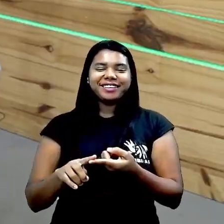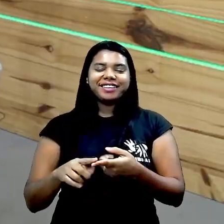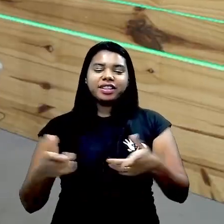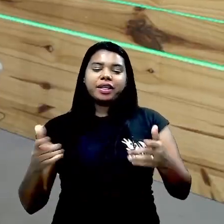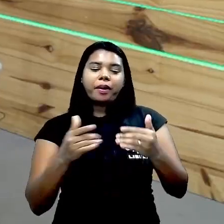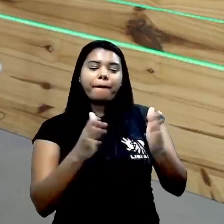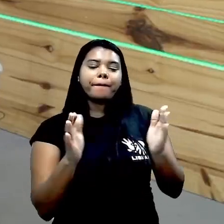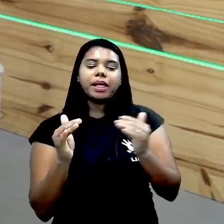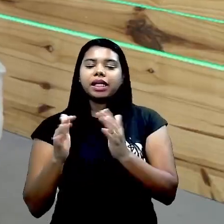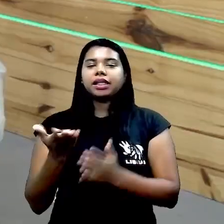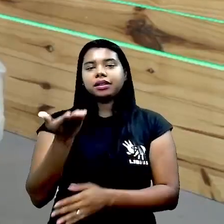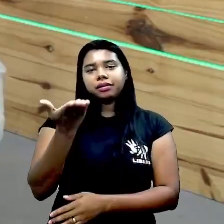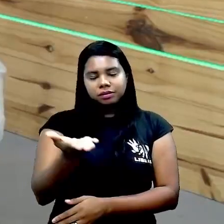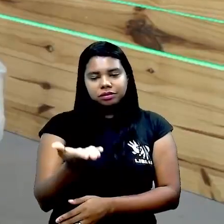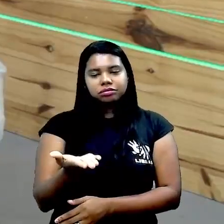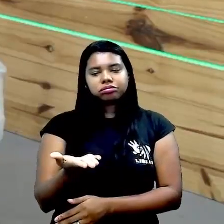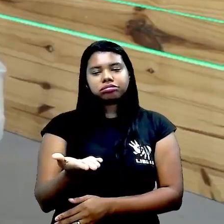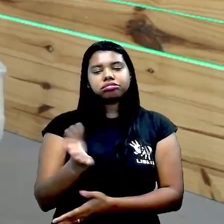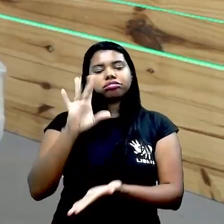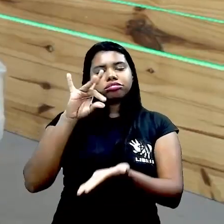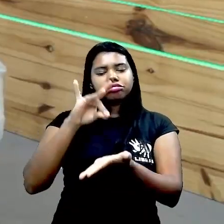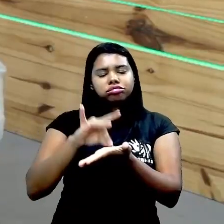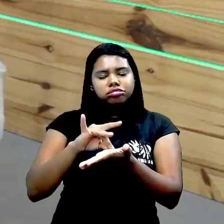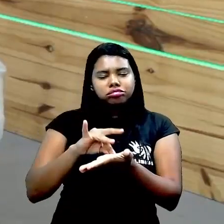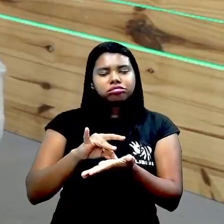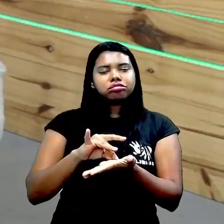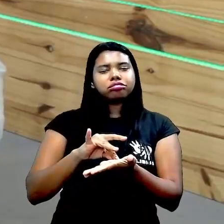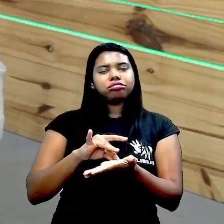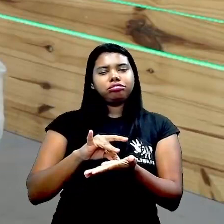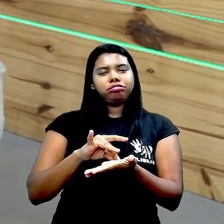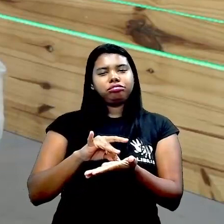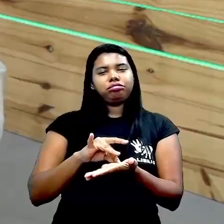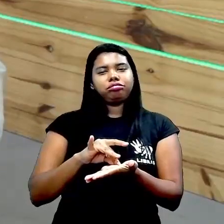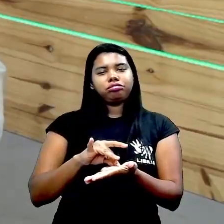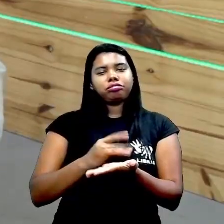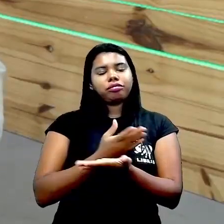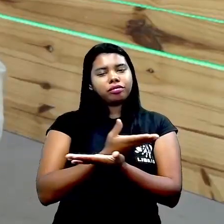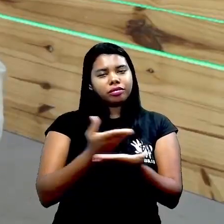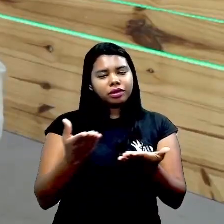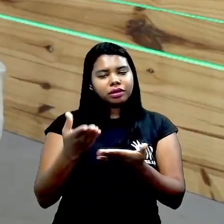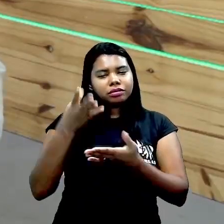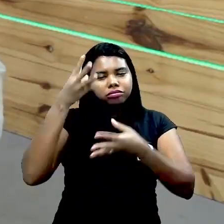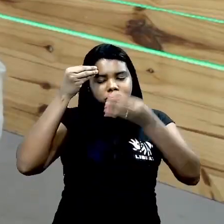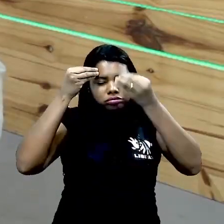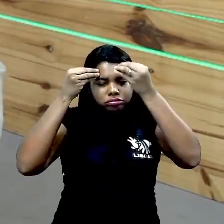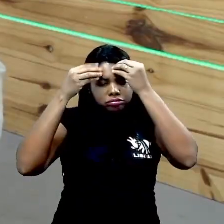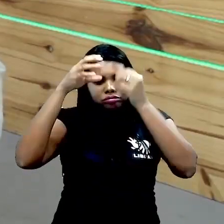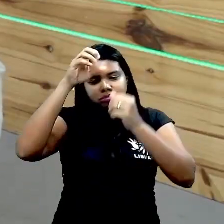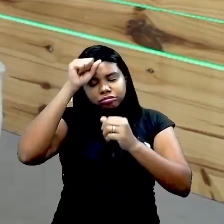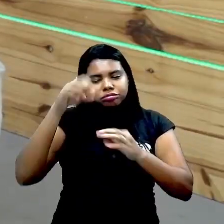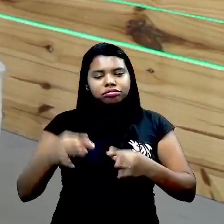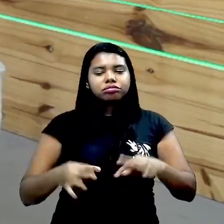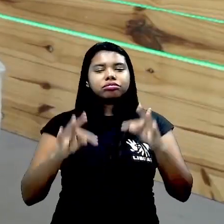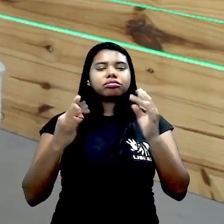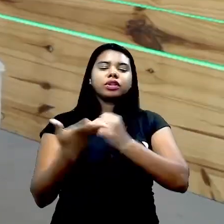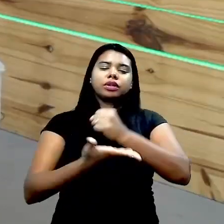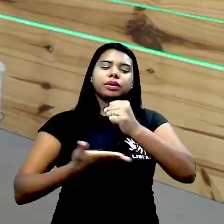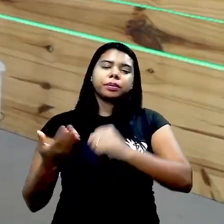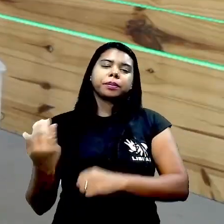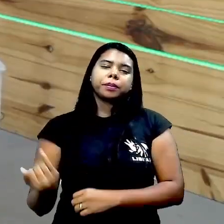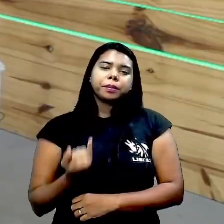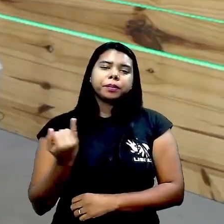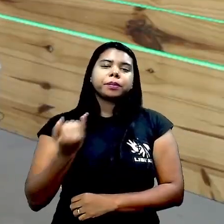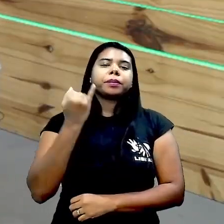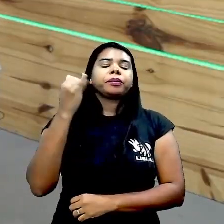as portas, né? É fundamentar os conceitos que a gente está trazendo para vocês, porque a base é muito importante. Se você não tiver a base, não